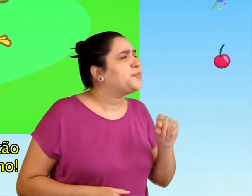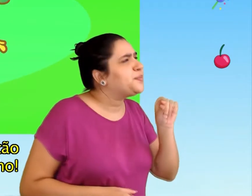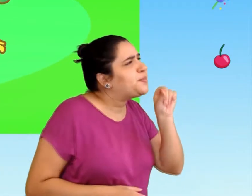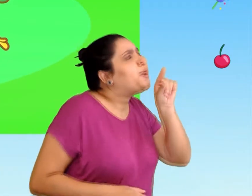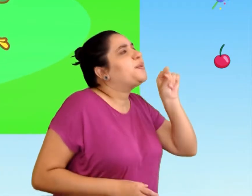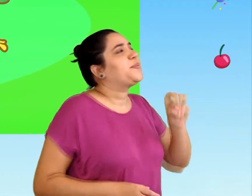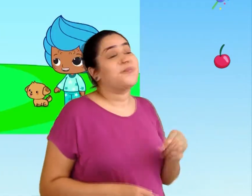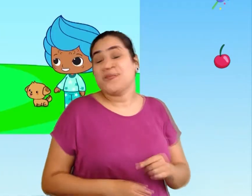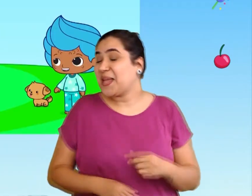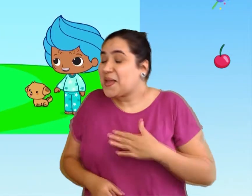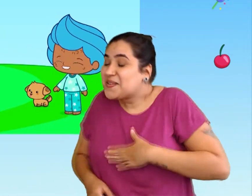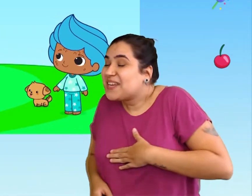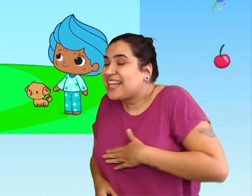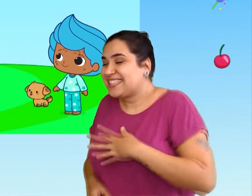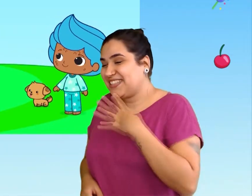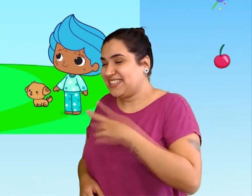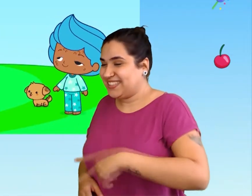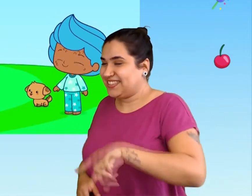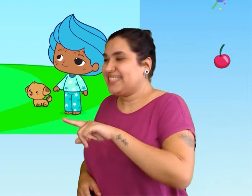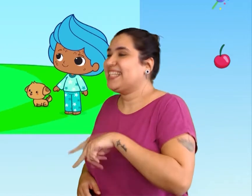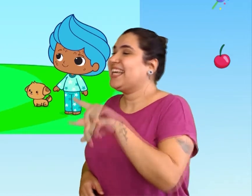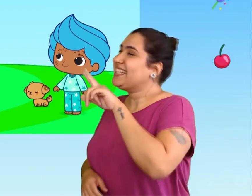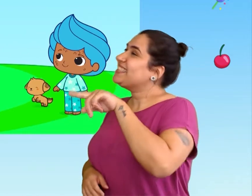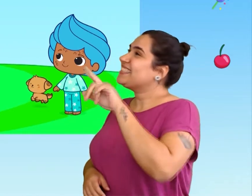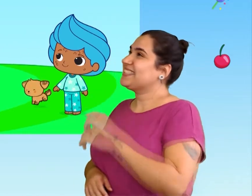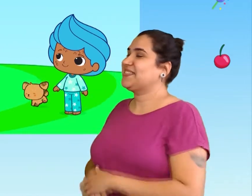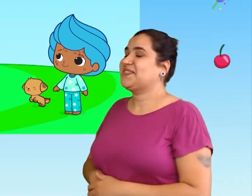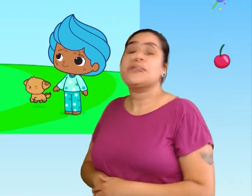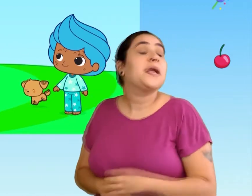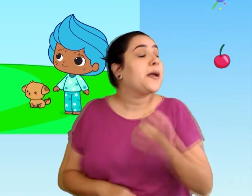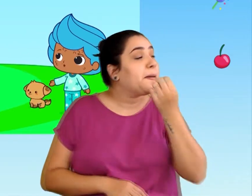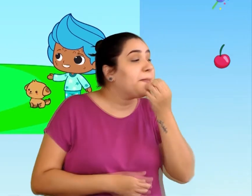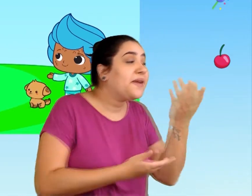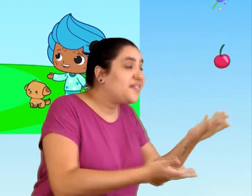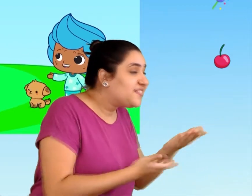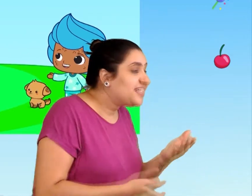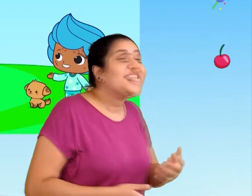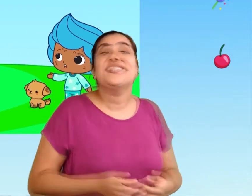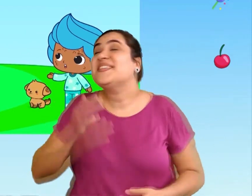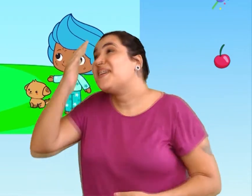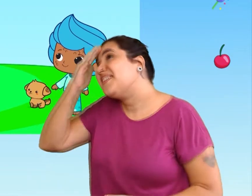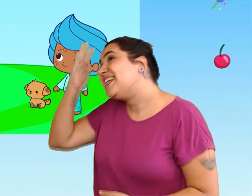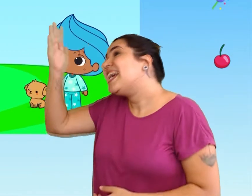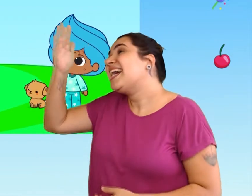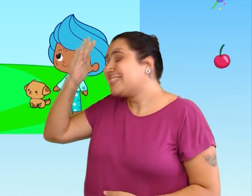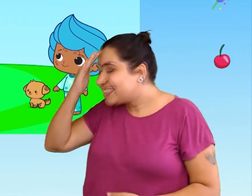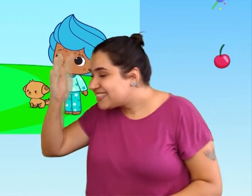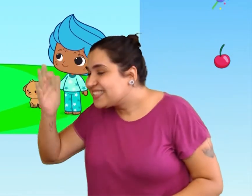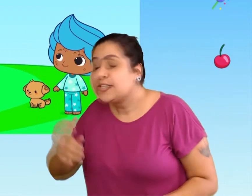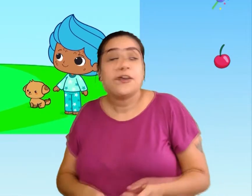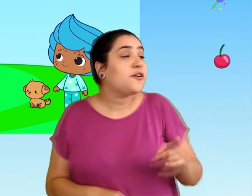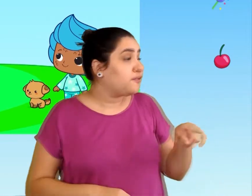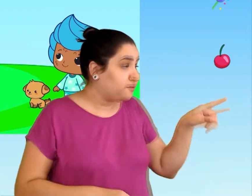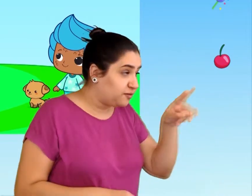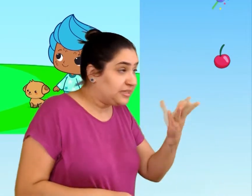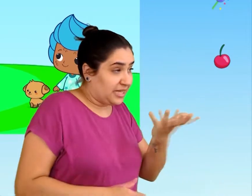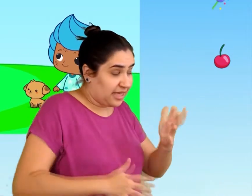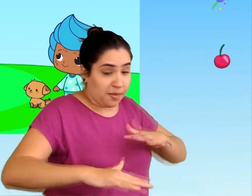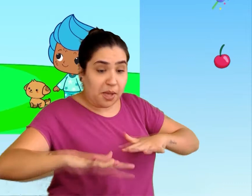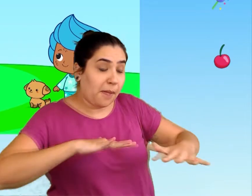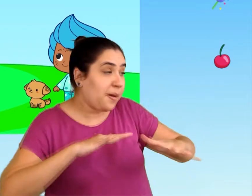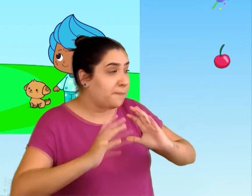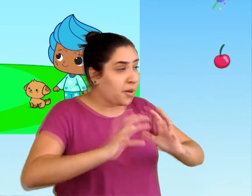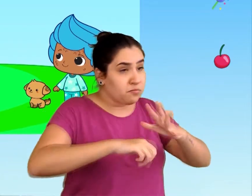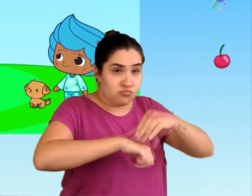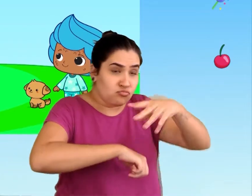pirulitinho. Muito prazer. Sejam bem-vindos. Muito obrigado. Vocês gostariam de jogar Monster